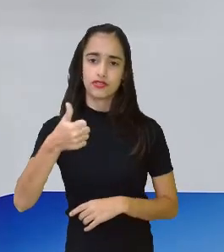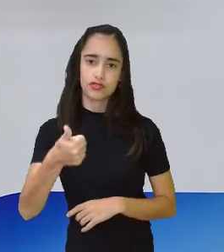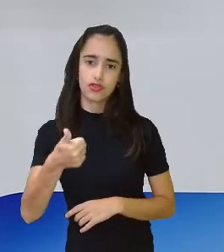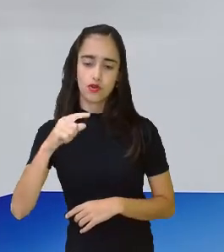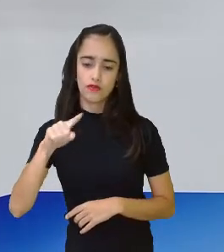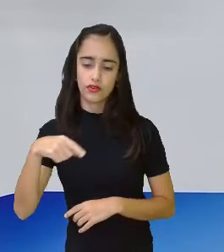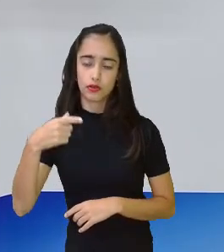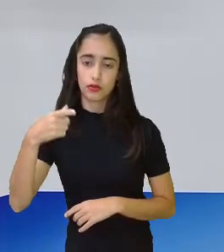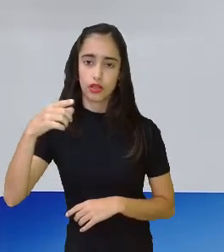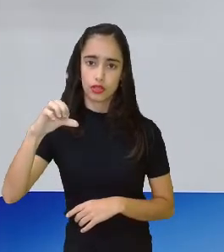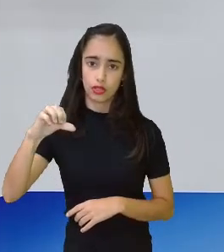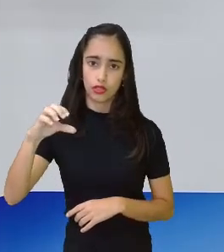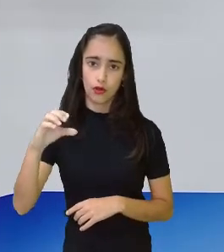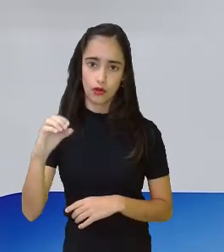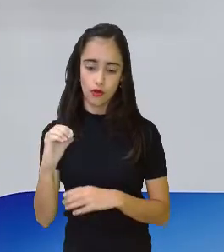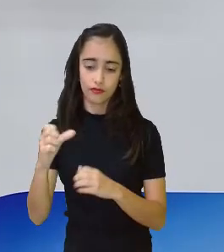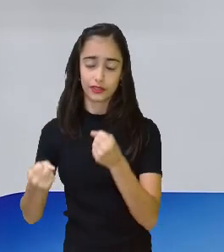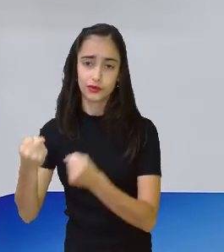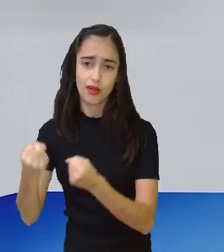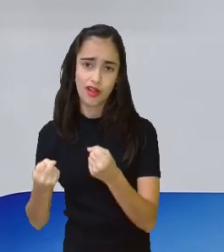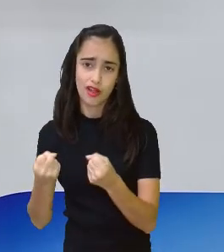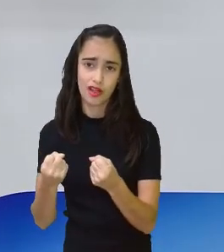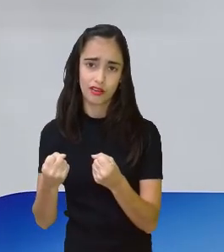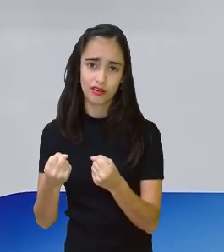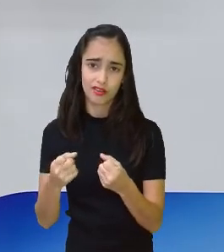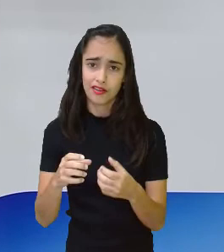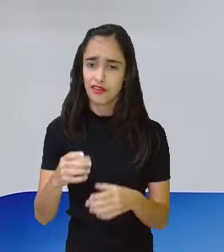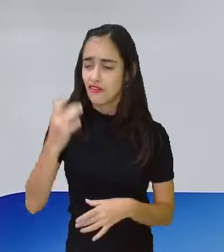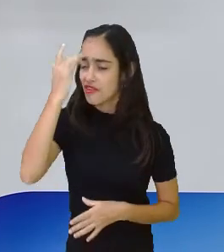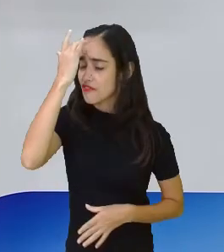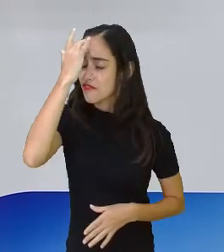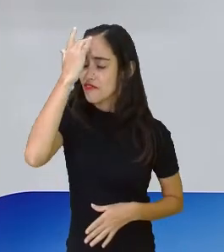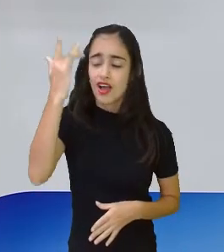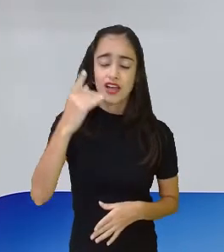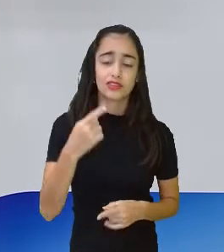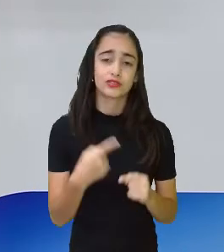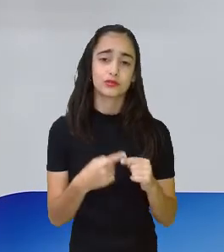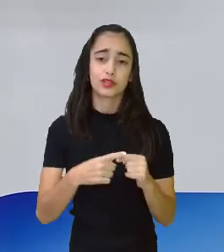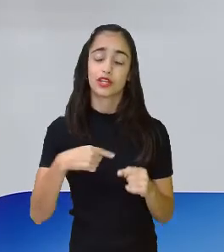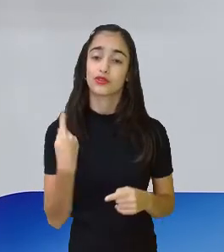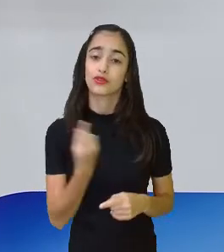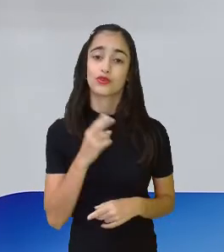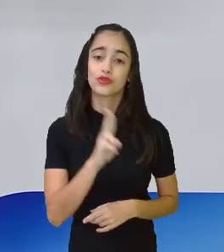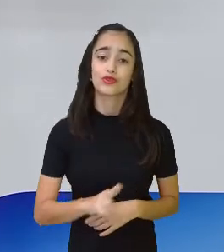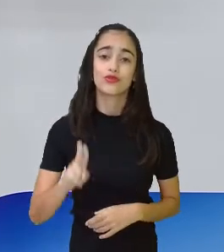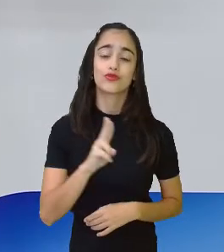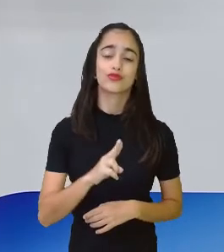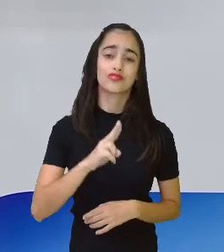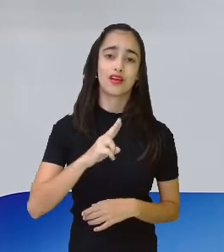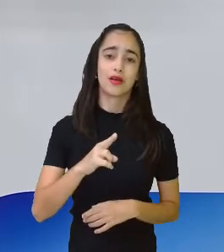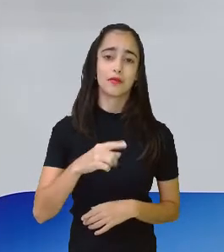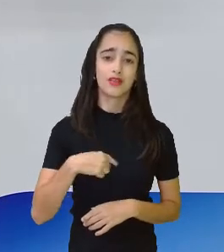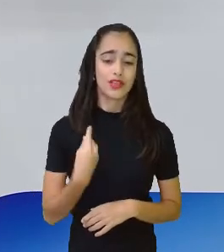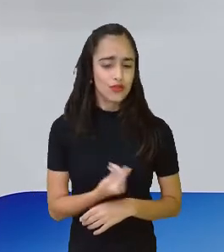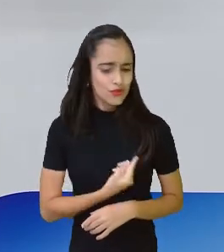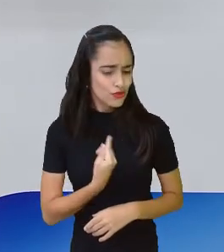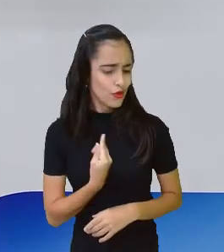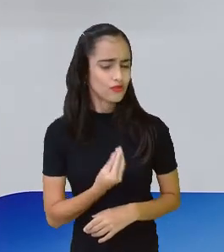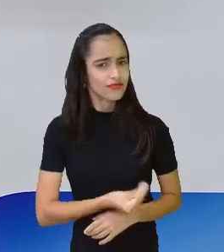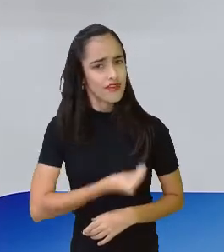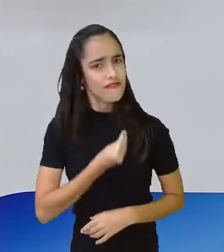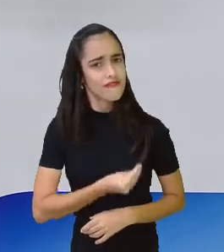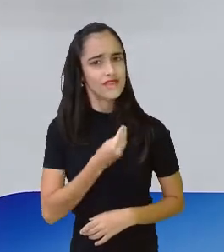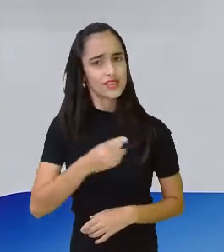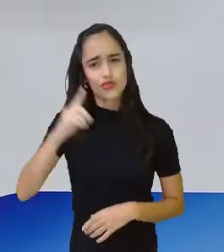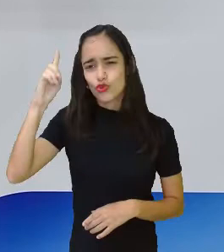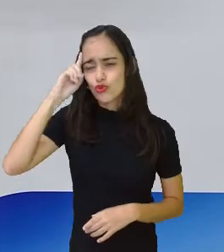é a situação que a gente utiliza os decimais na vida da gente. Pessoal, a gente utiliza isso todos os dias. Se você